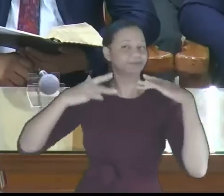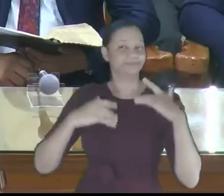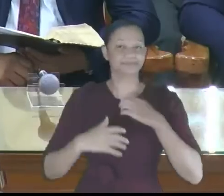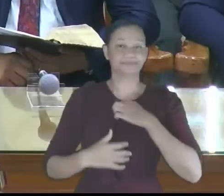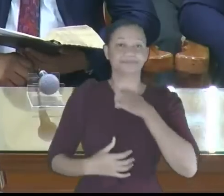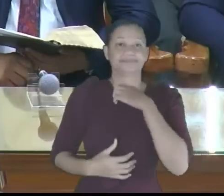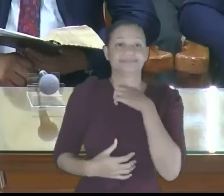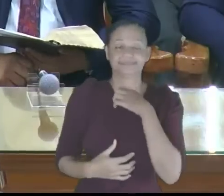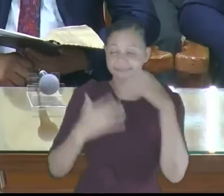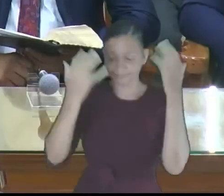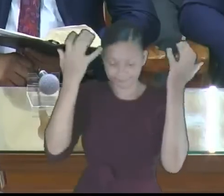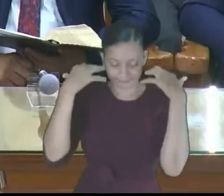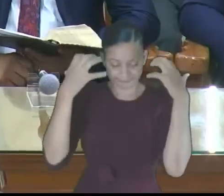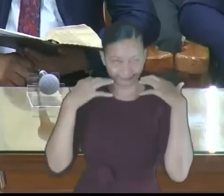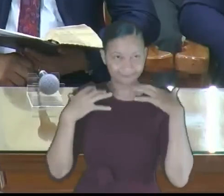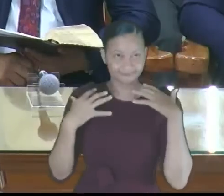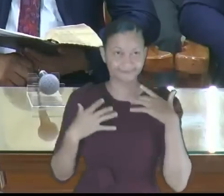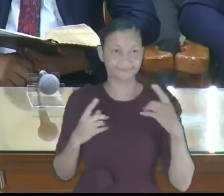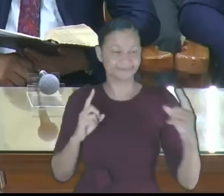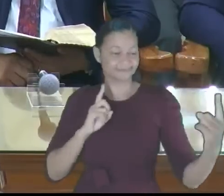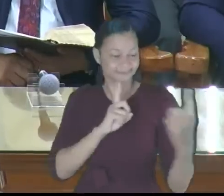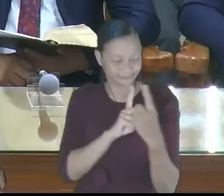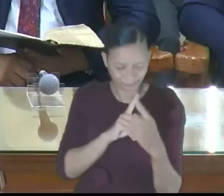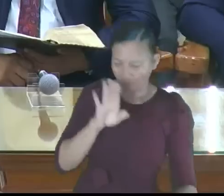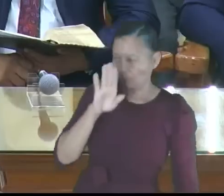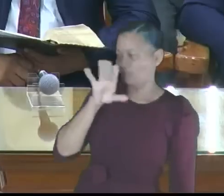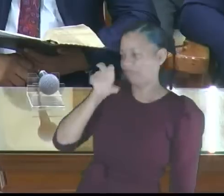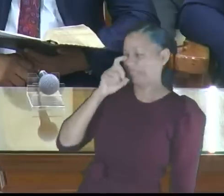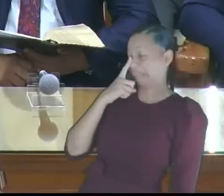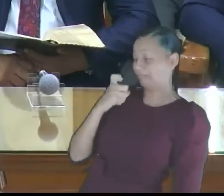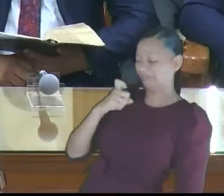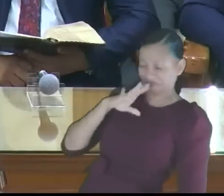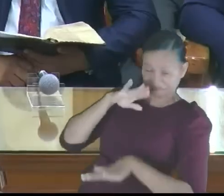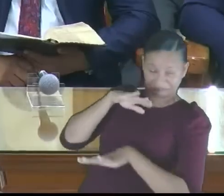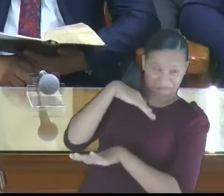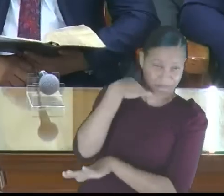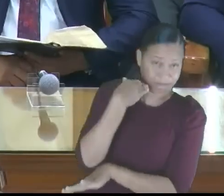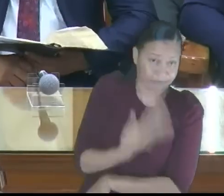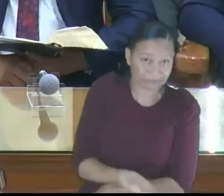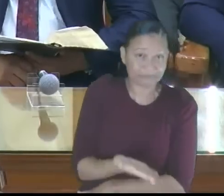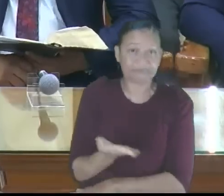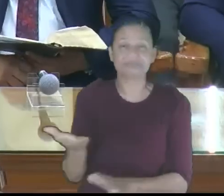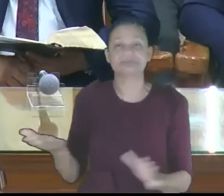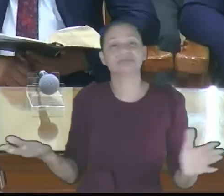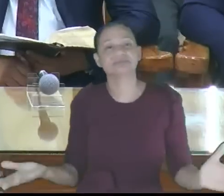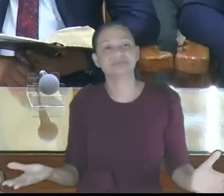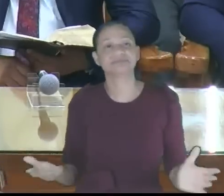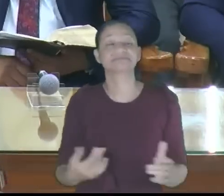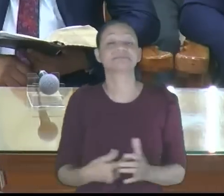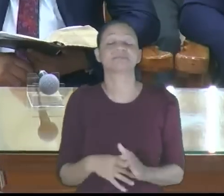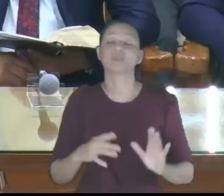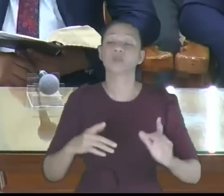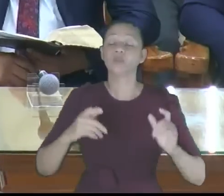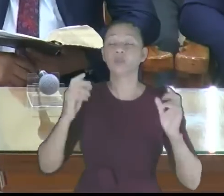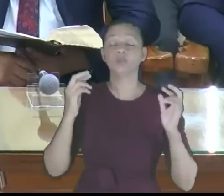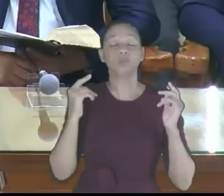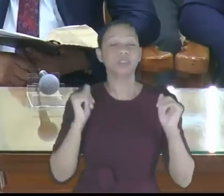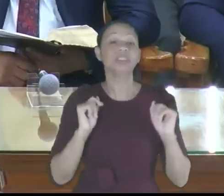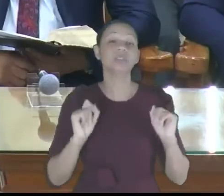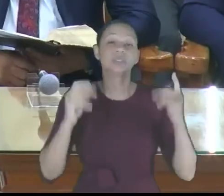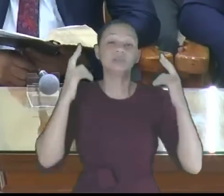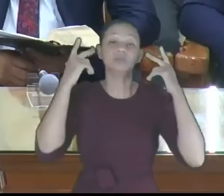Tem que tomar banho, senão, quando der um abraço do povo, o povo cai, glória a Jesus. E fazendo de conta que